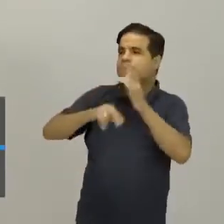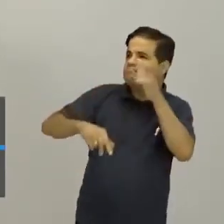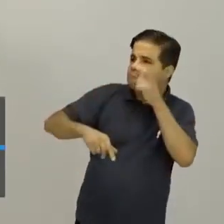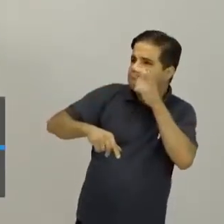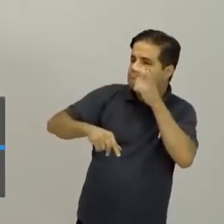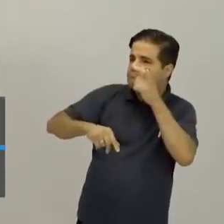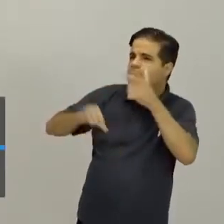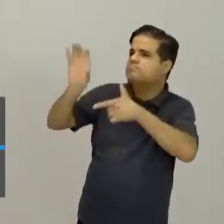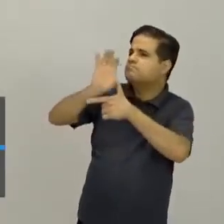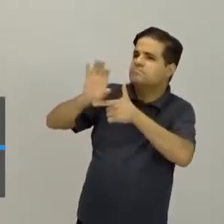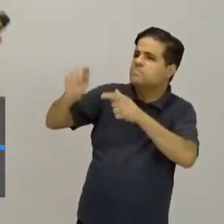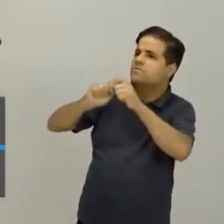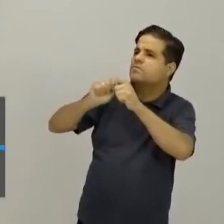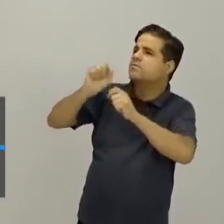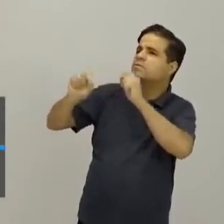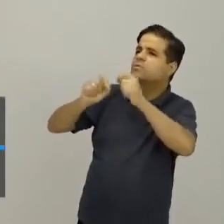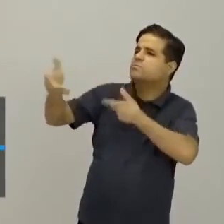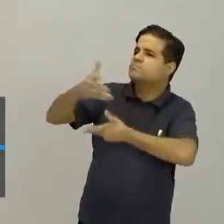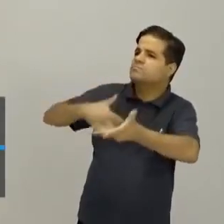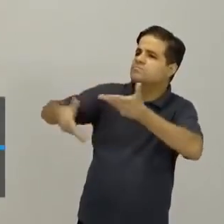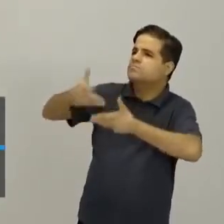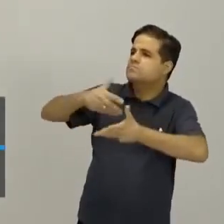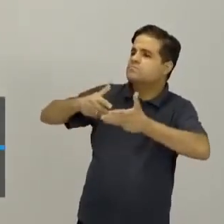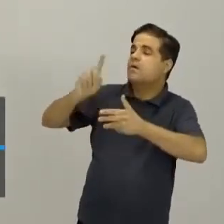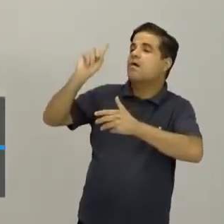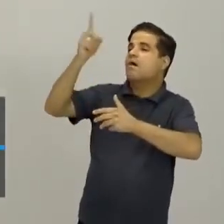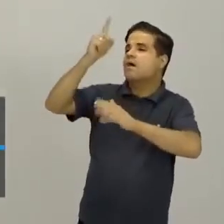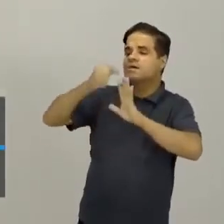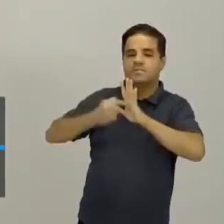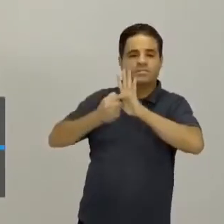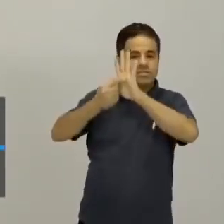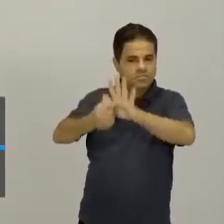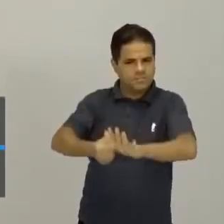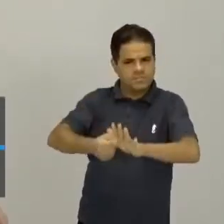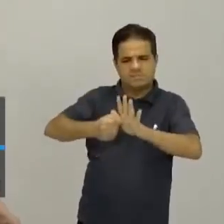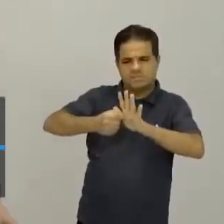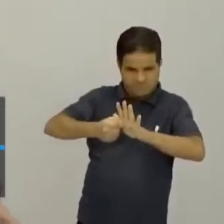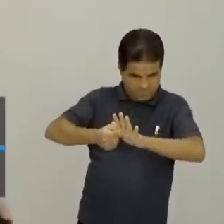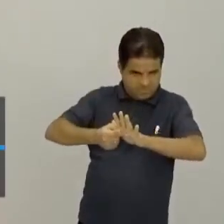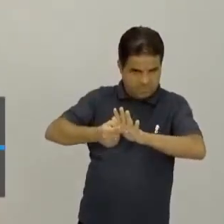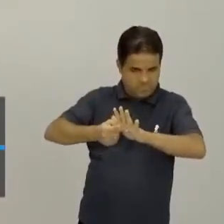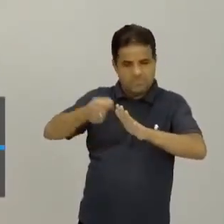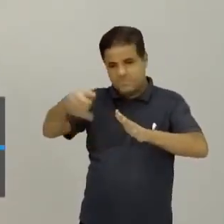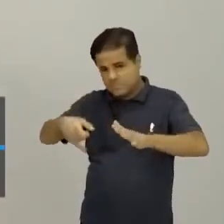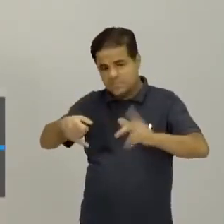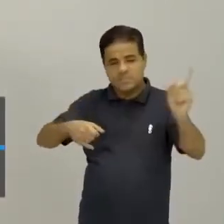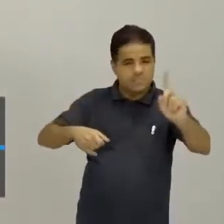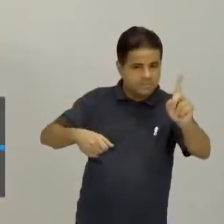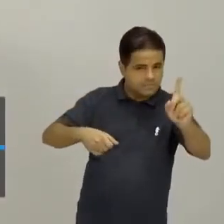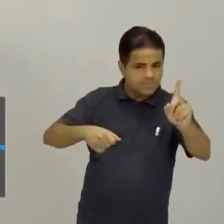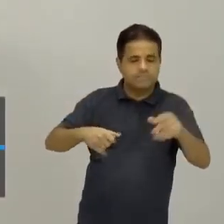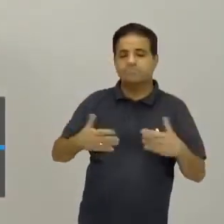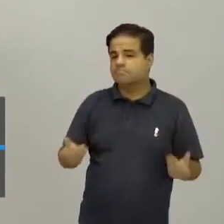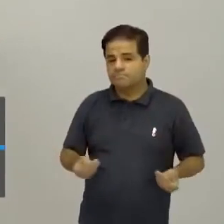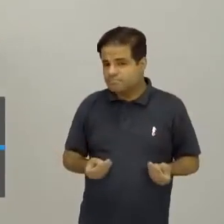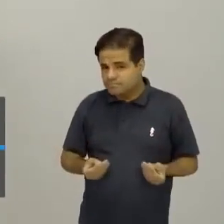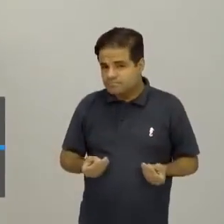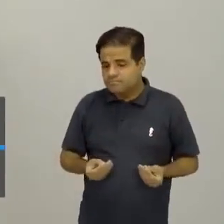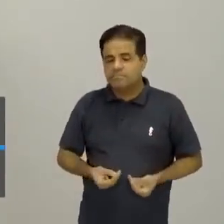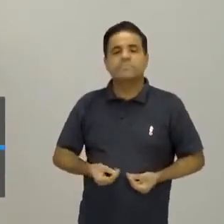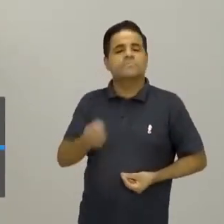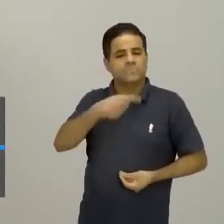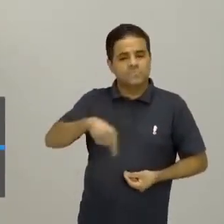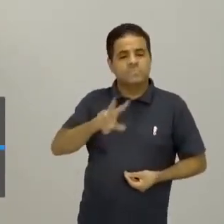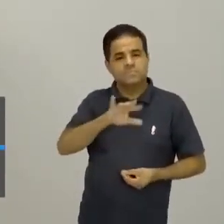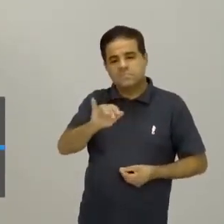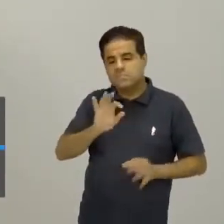o que esse coeficiente faz lá em relação ao gráfico? Ele indica a inclinação da reta? Sim? Não? Tá. Além disso, a gente